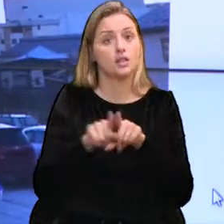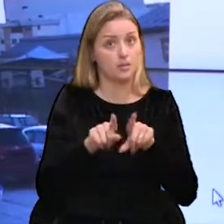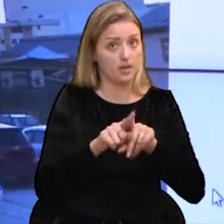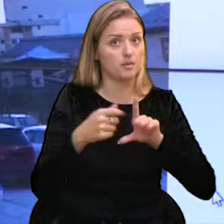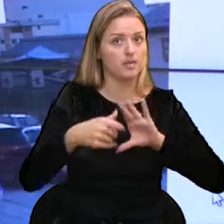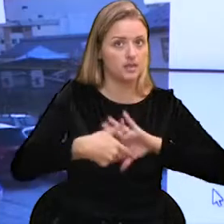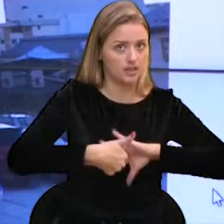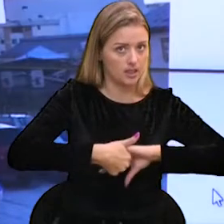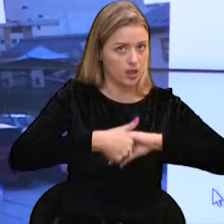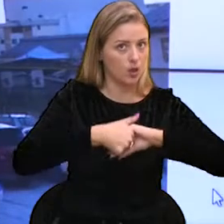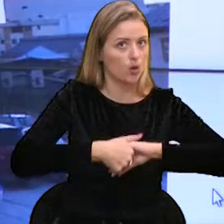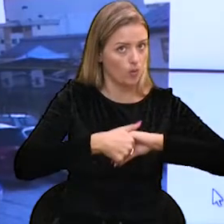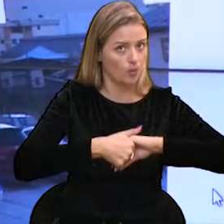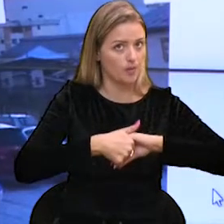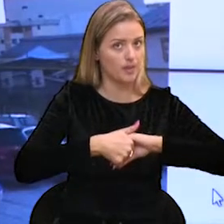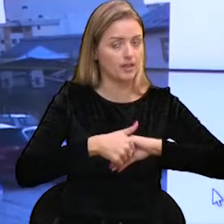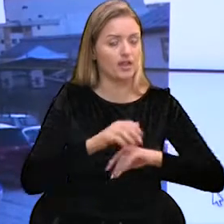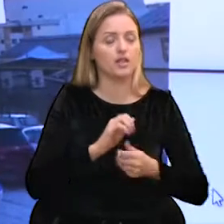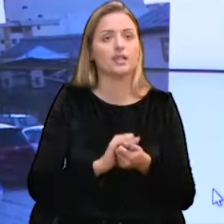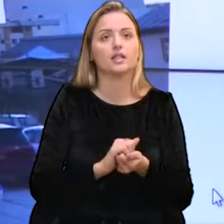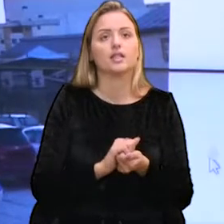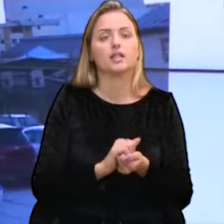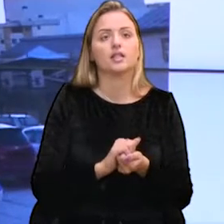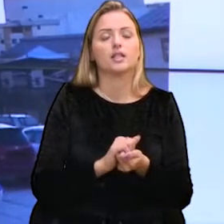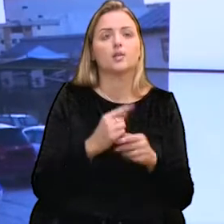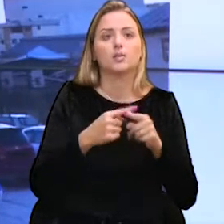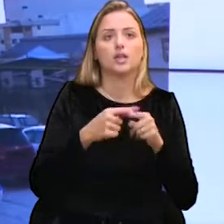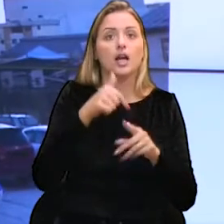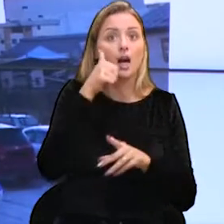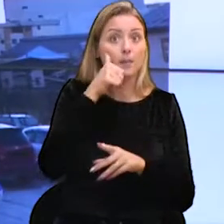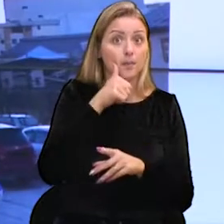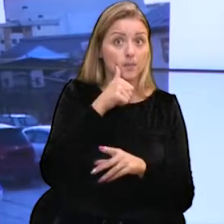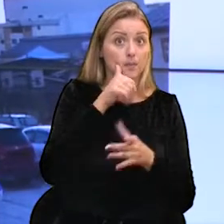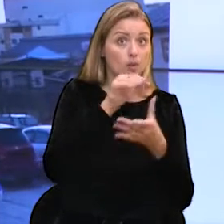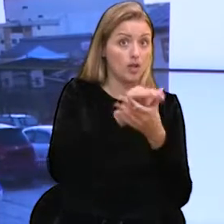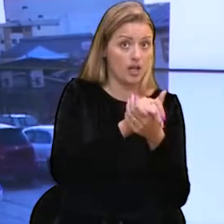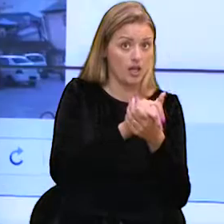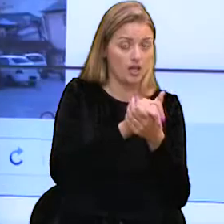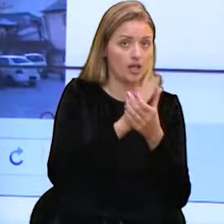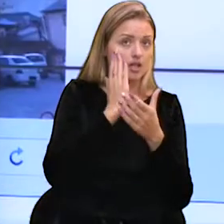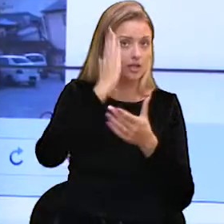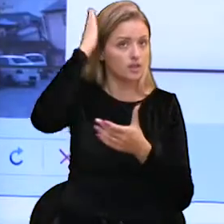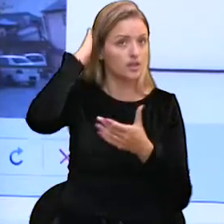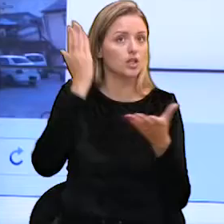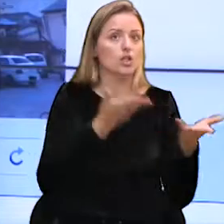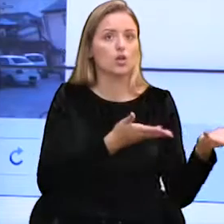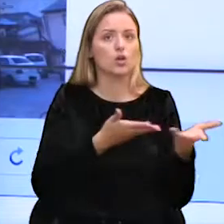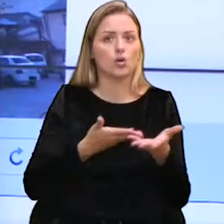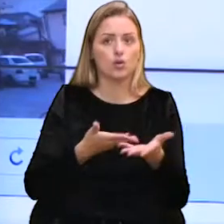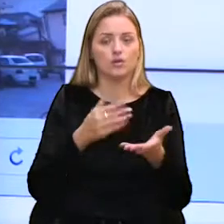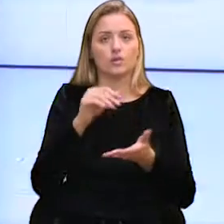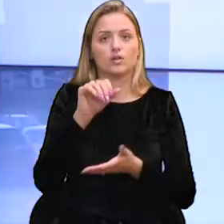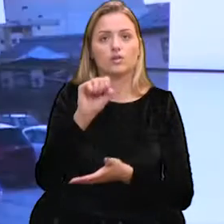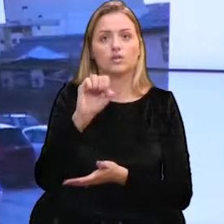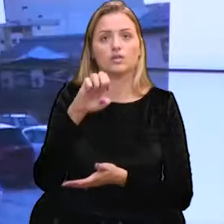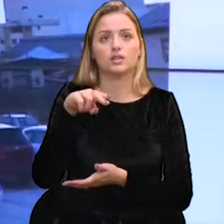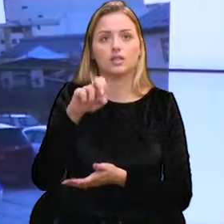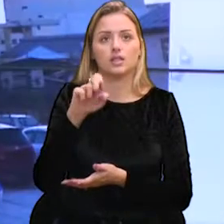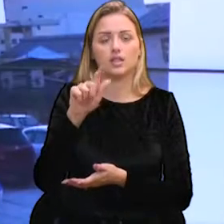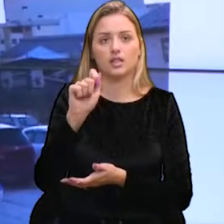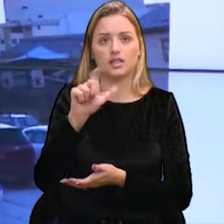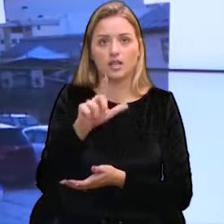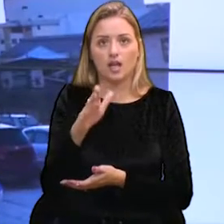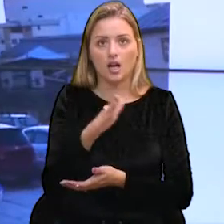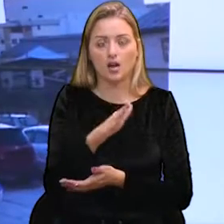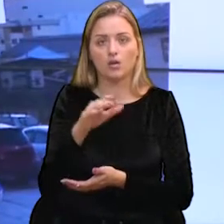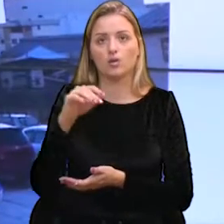cumprimentar quando existe. Porque a primeira-dama convidou os senegaleses e os haitianos para irem no gabinete